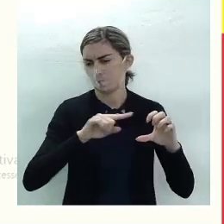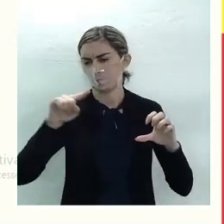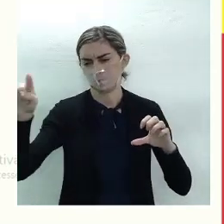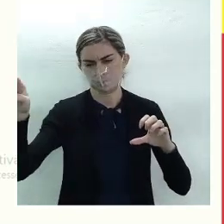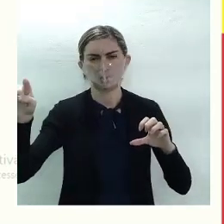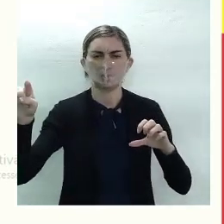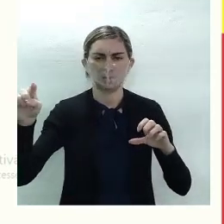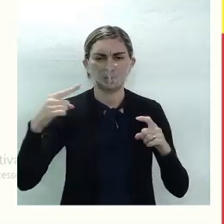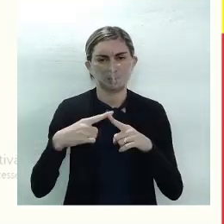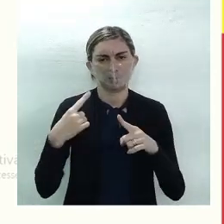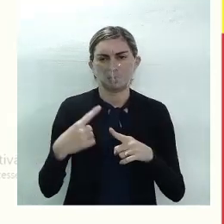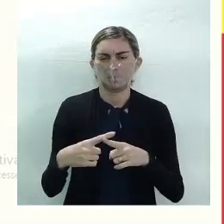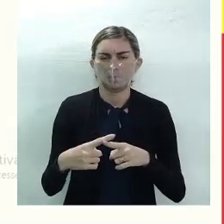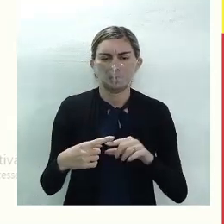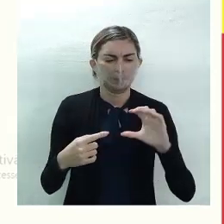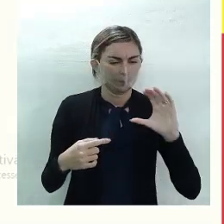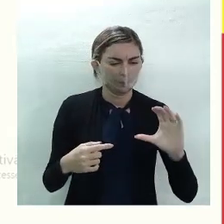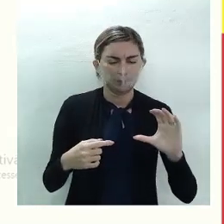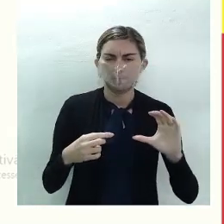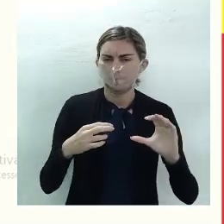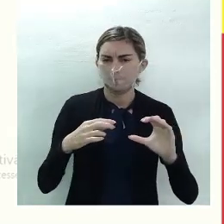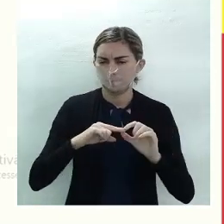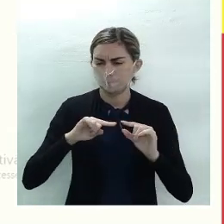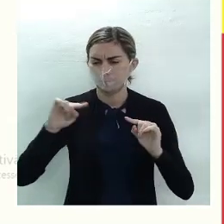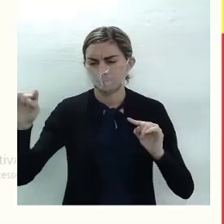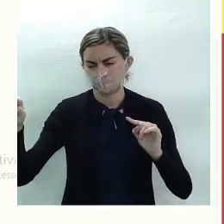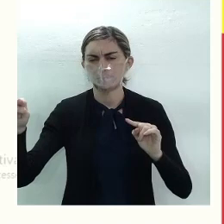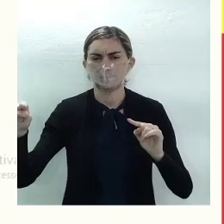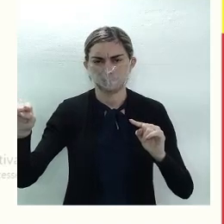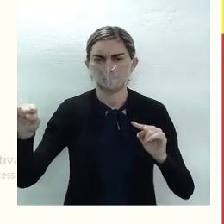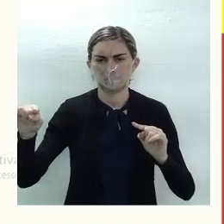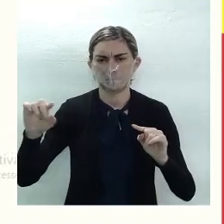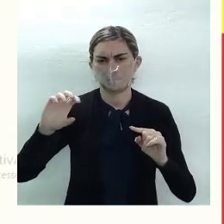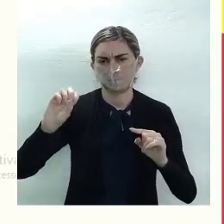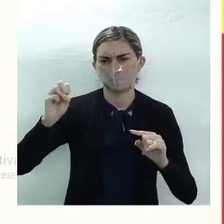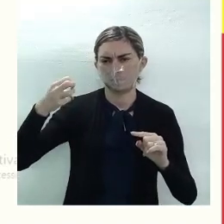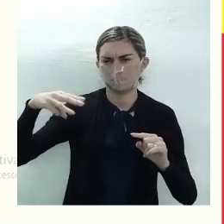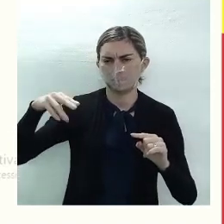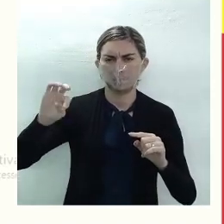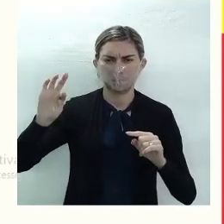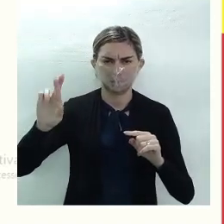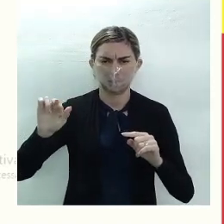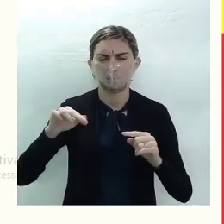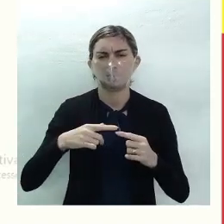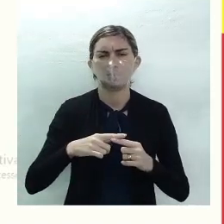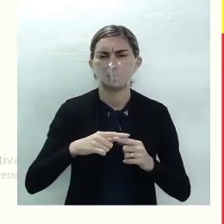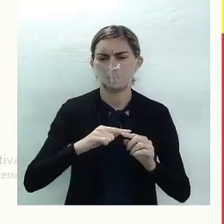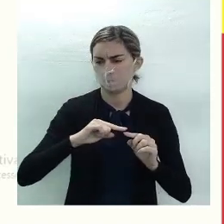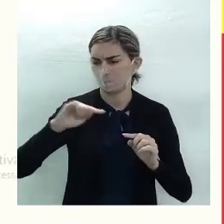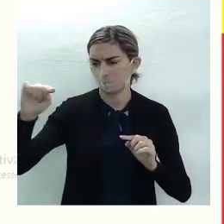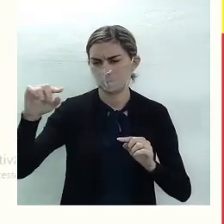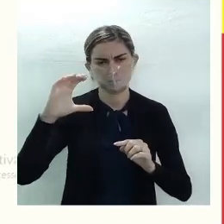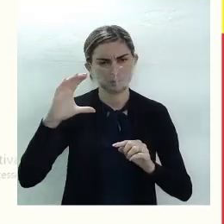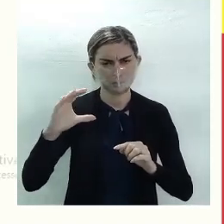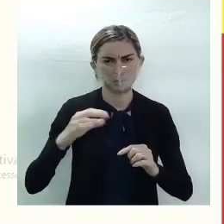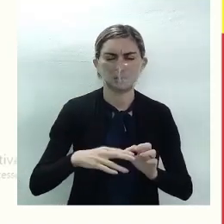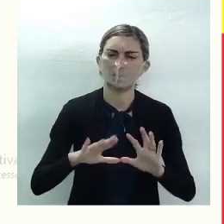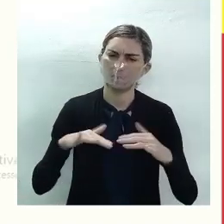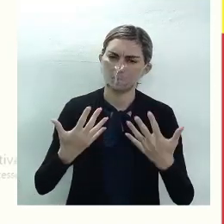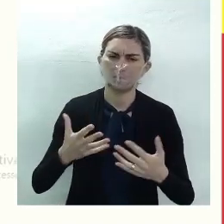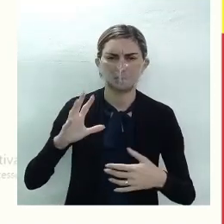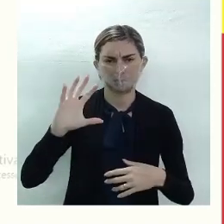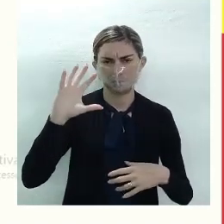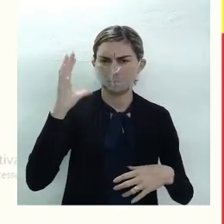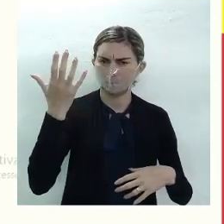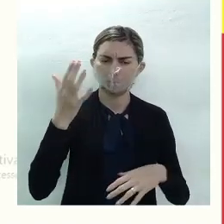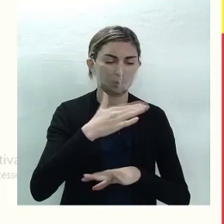simetria, porque, ó, de um lado é uma distância até o eixo de simetria, essa mesma distância até o ponto C. Isso acontece